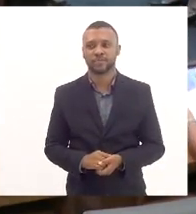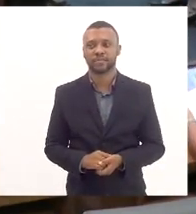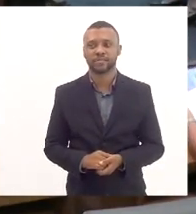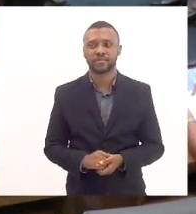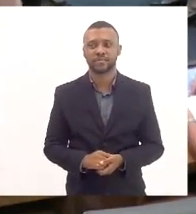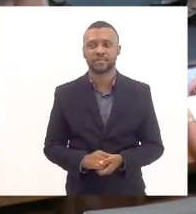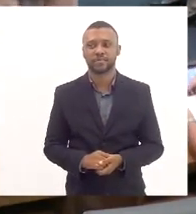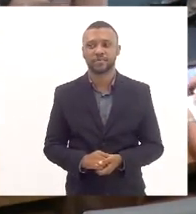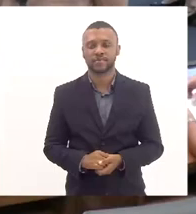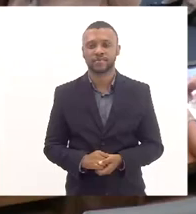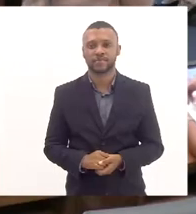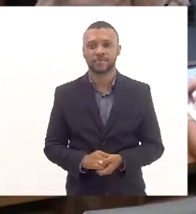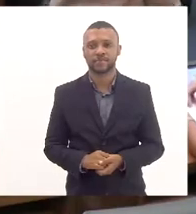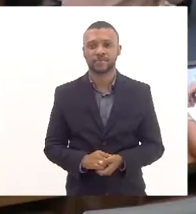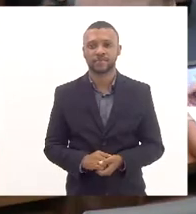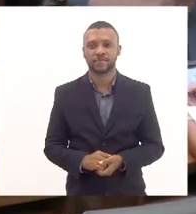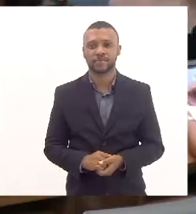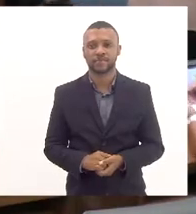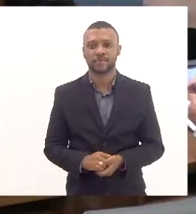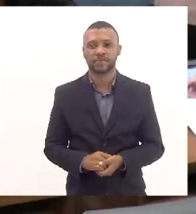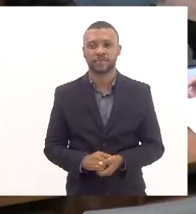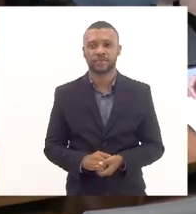E aí